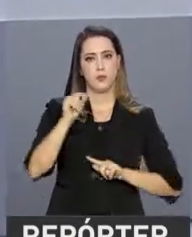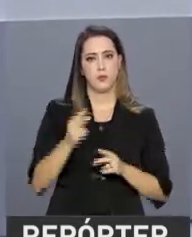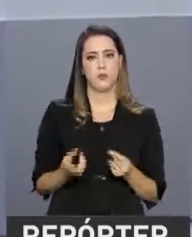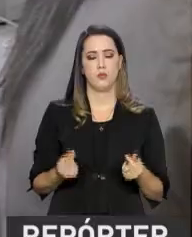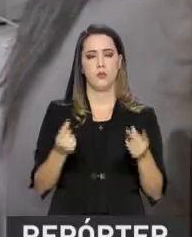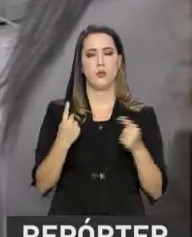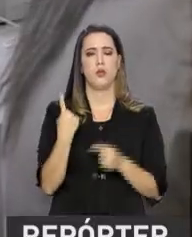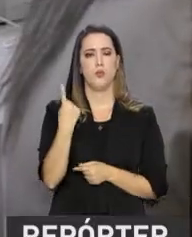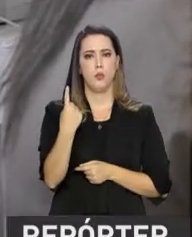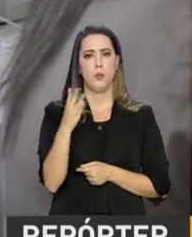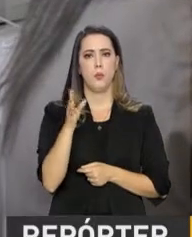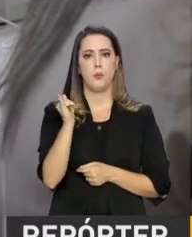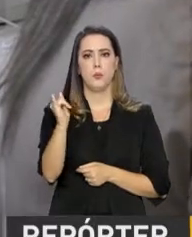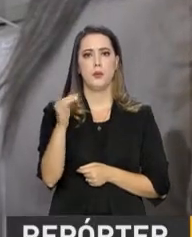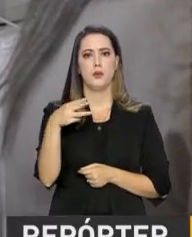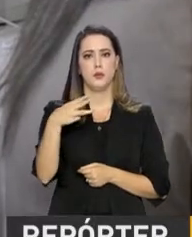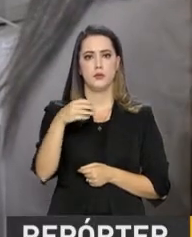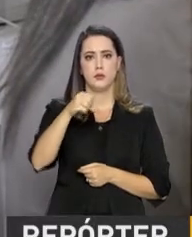valor chegou a